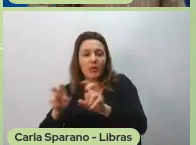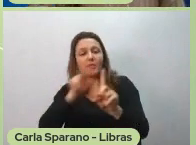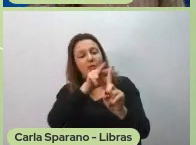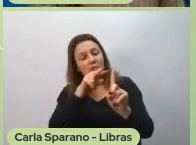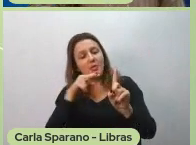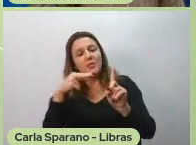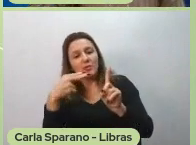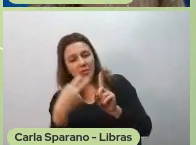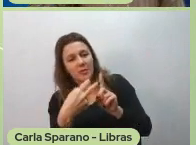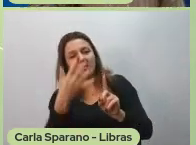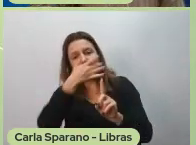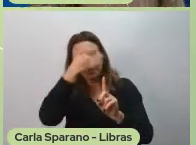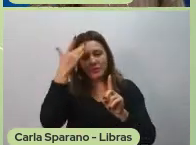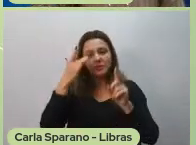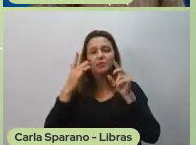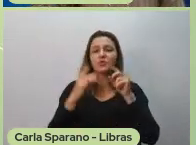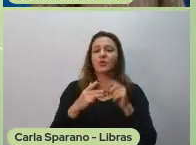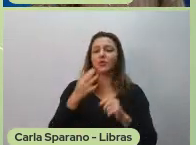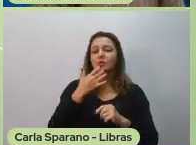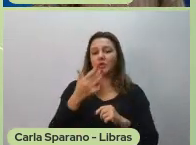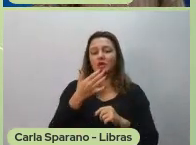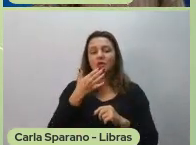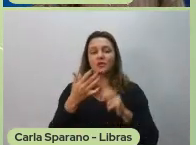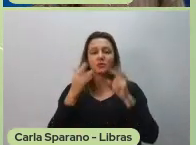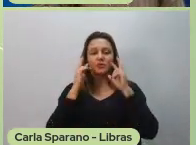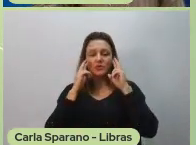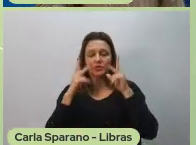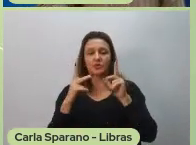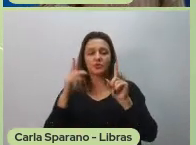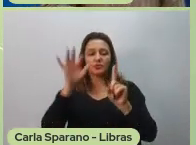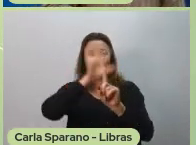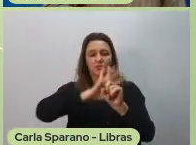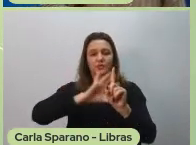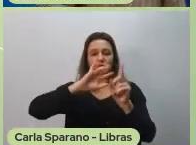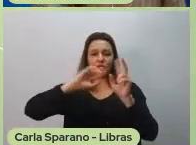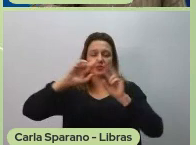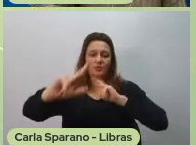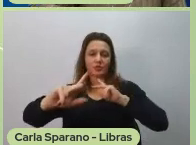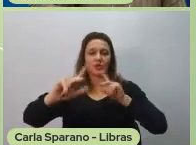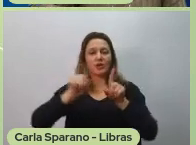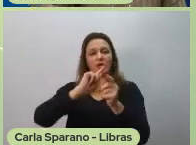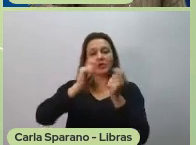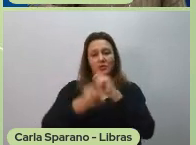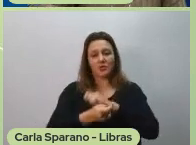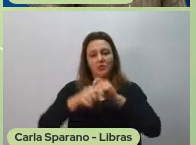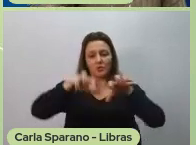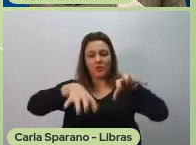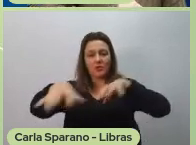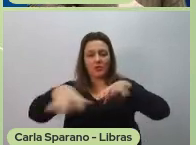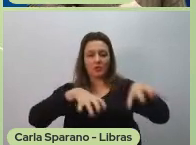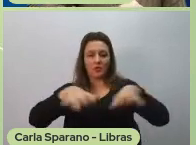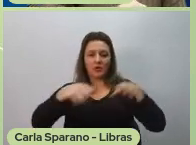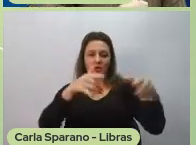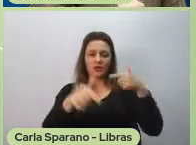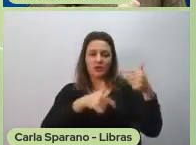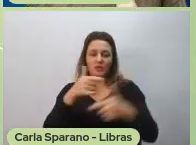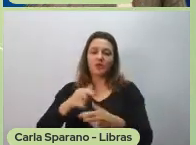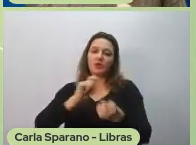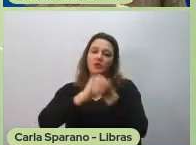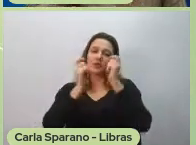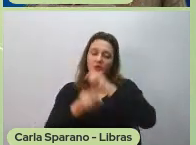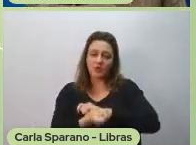pessoas daltônicas e para os demais, adaptação de posto de trabalho, ajuste de equipamento de software para